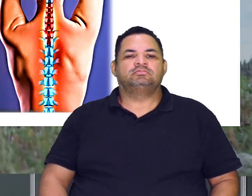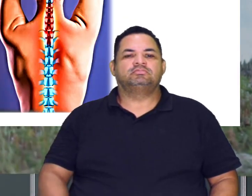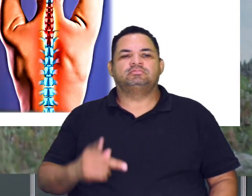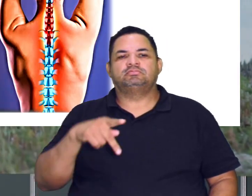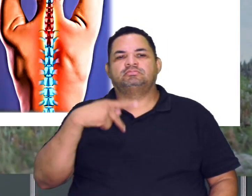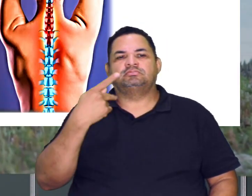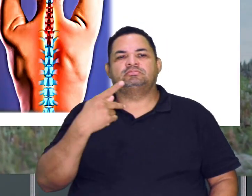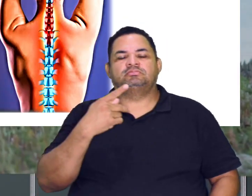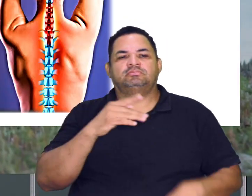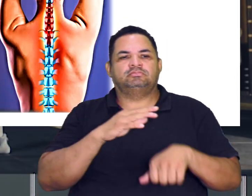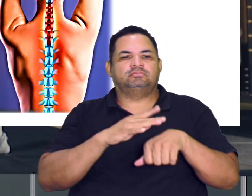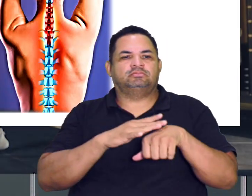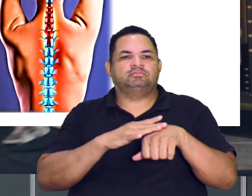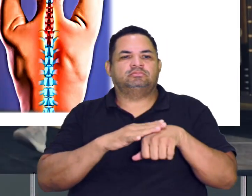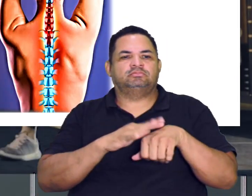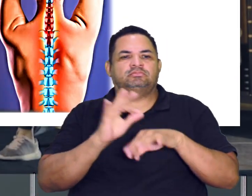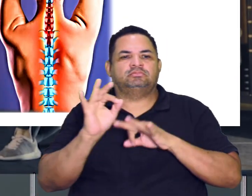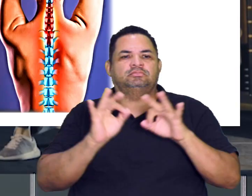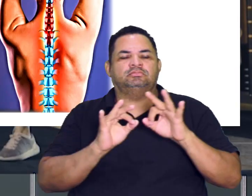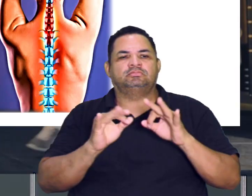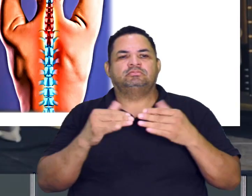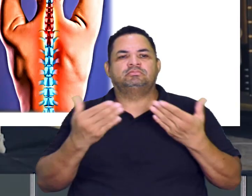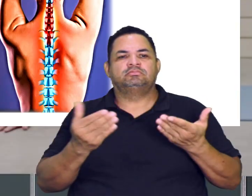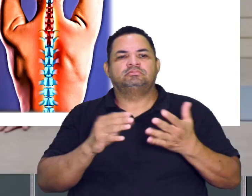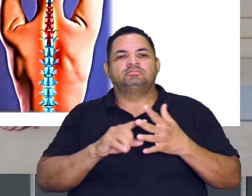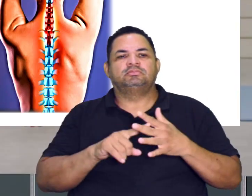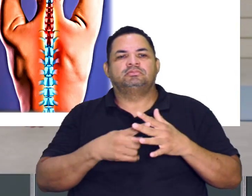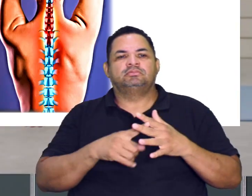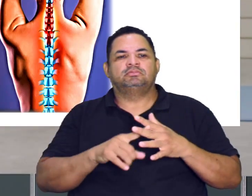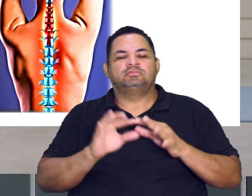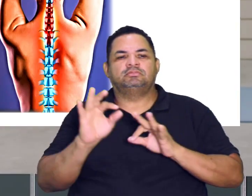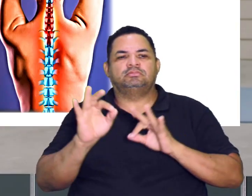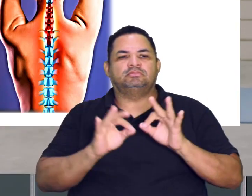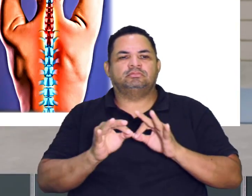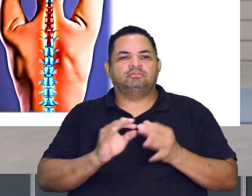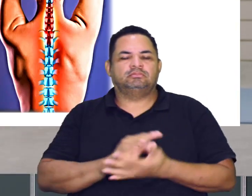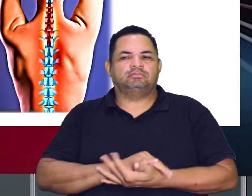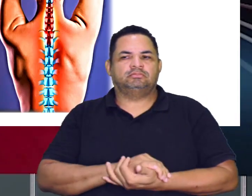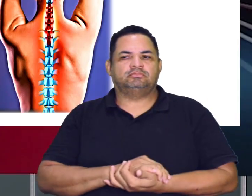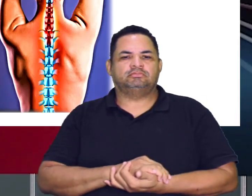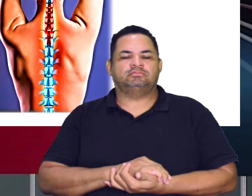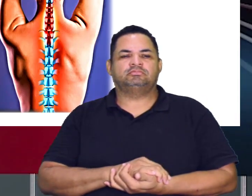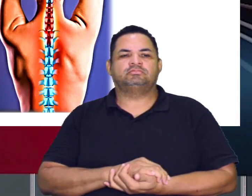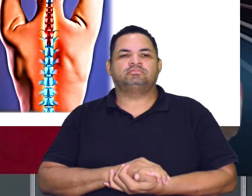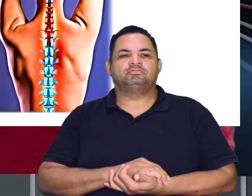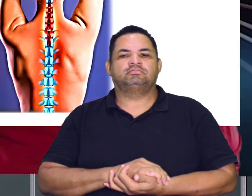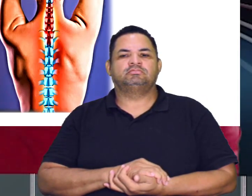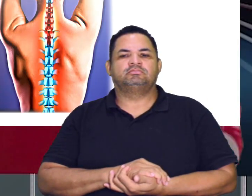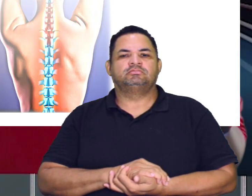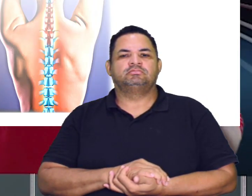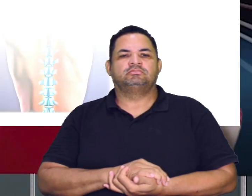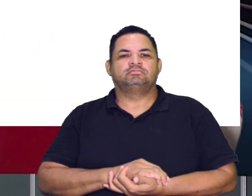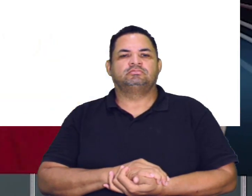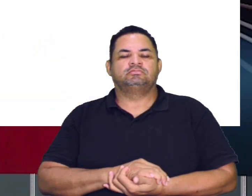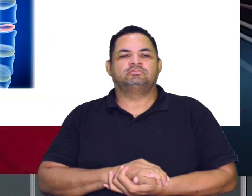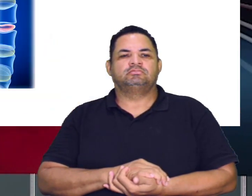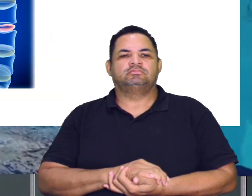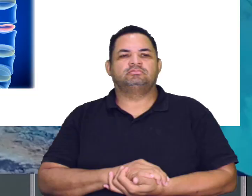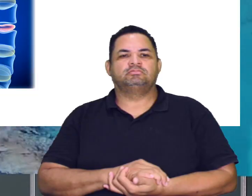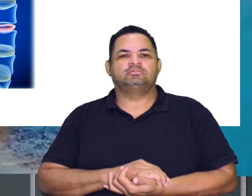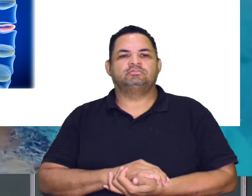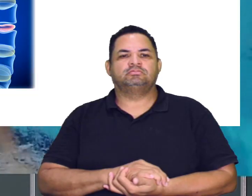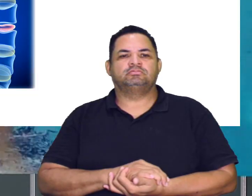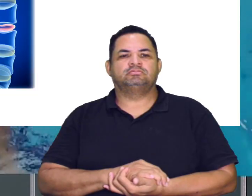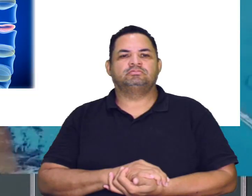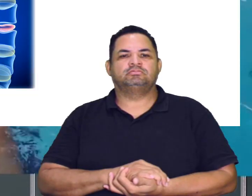que são associadas aí à má postura. E a gente vai começar a corrigir essa postura a partir de agora, não é? Tá. Então, olha